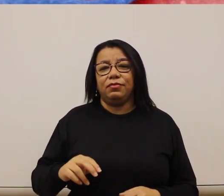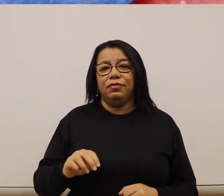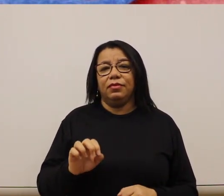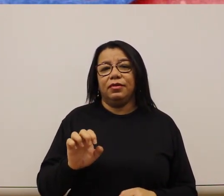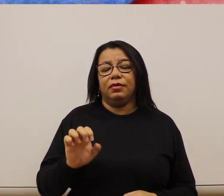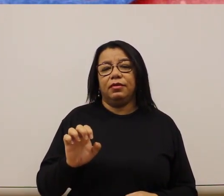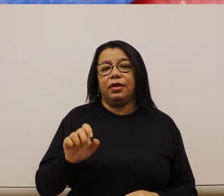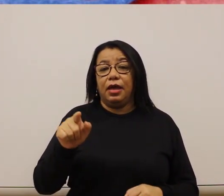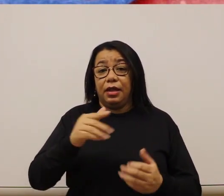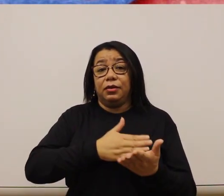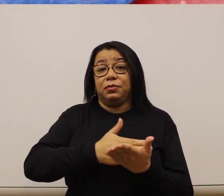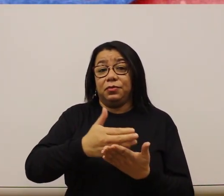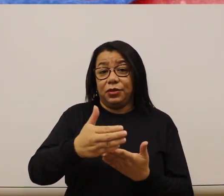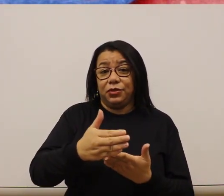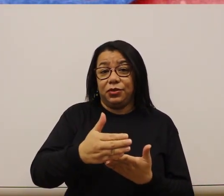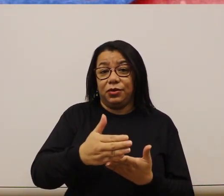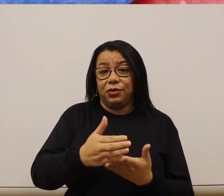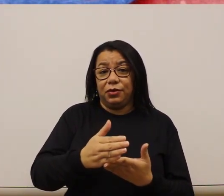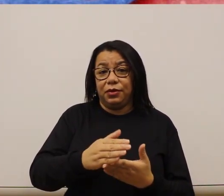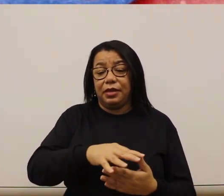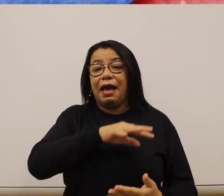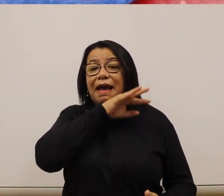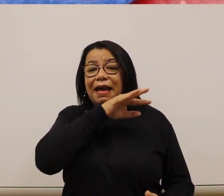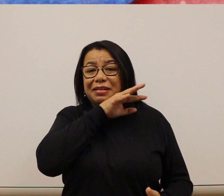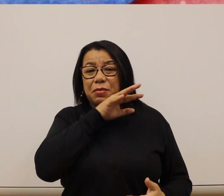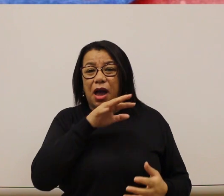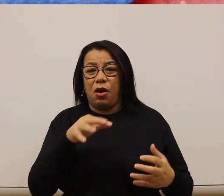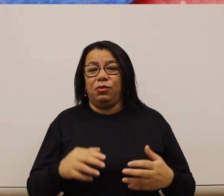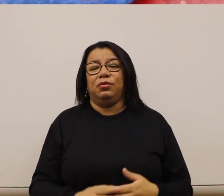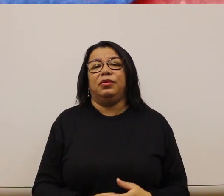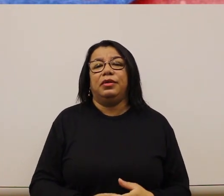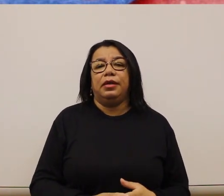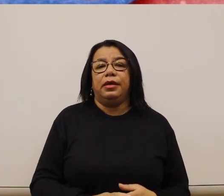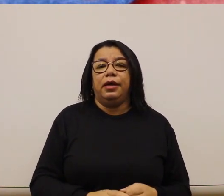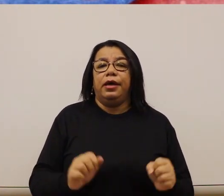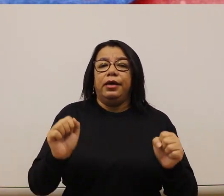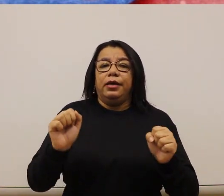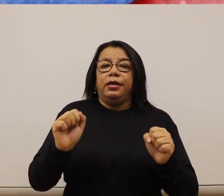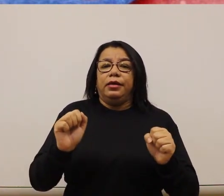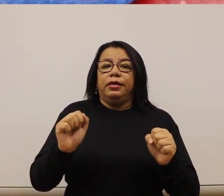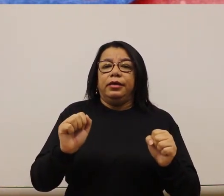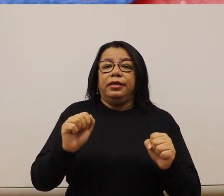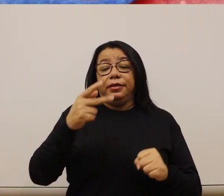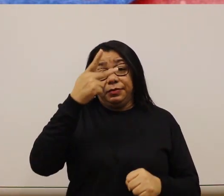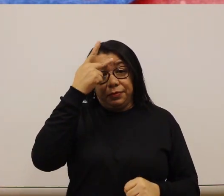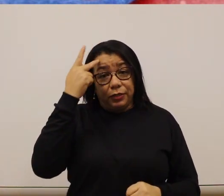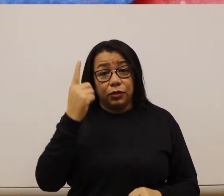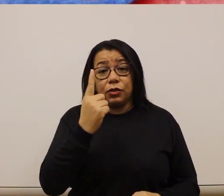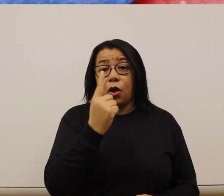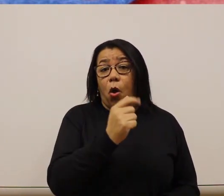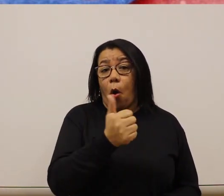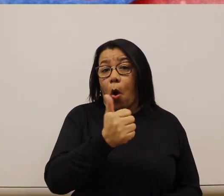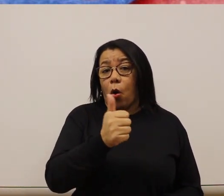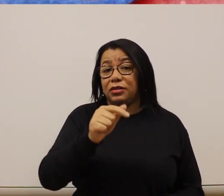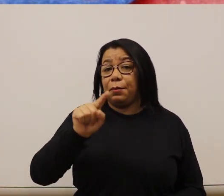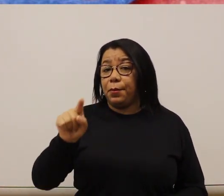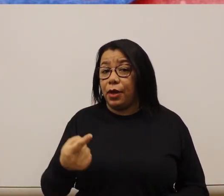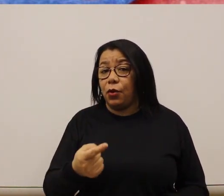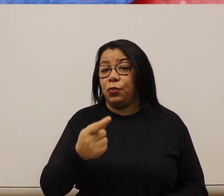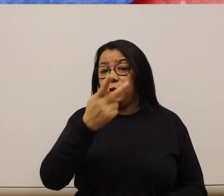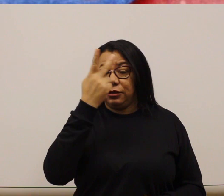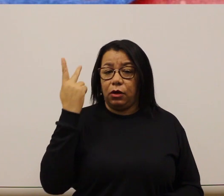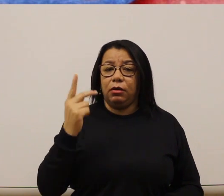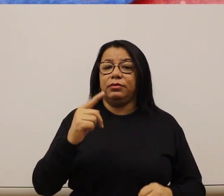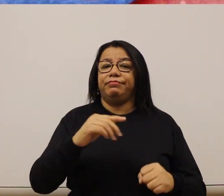vírus. Acredita-se que tenha surgido de animais selvagens e vitimado cerca de 11 mil